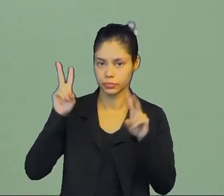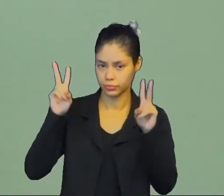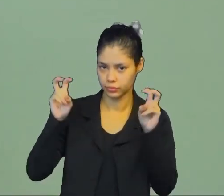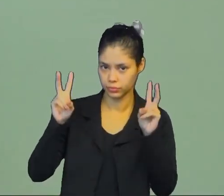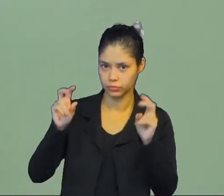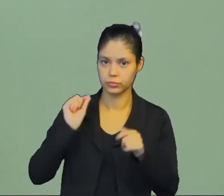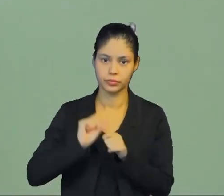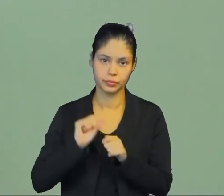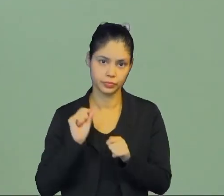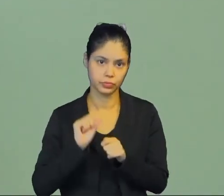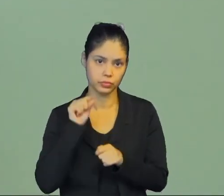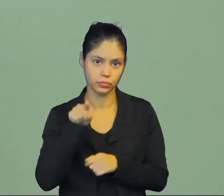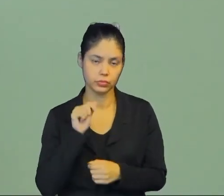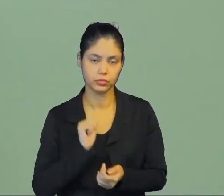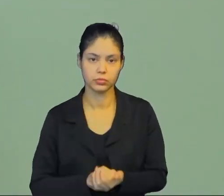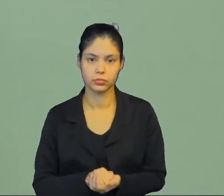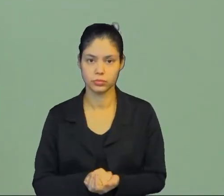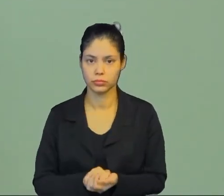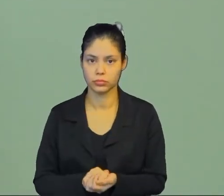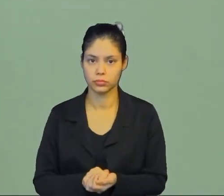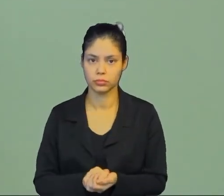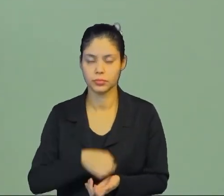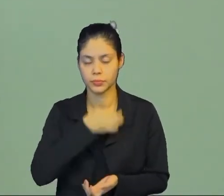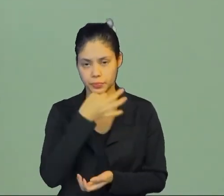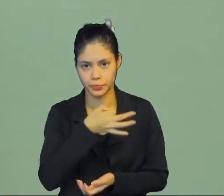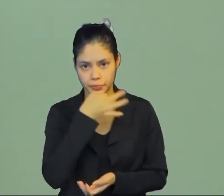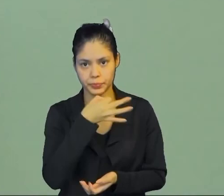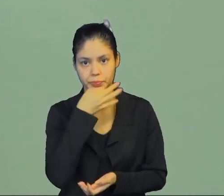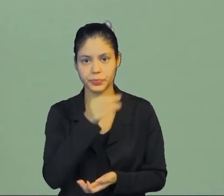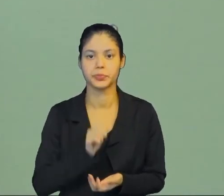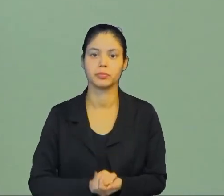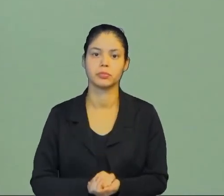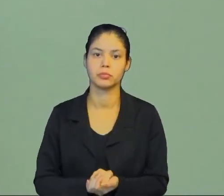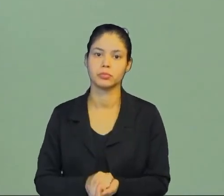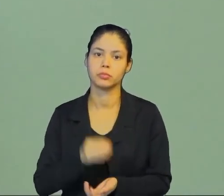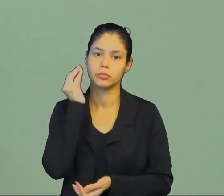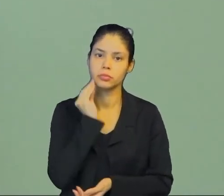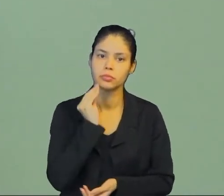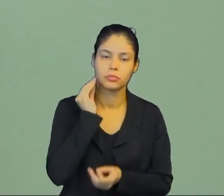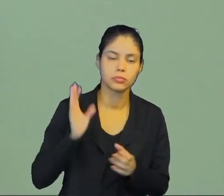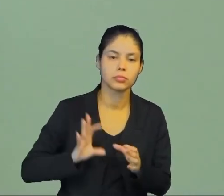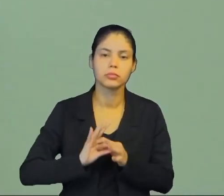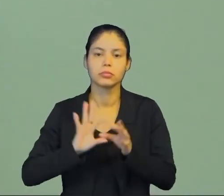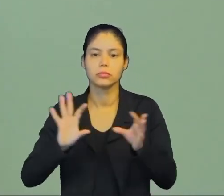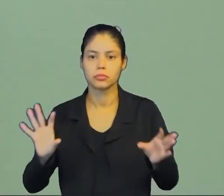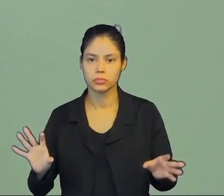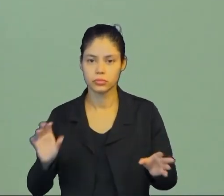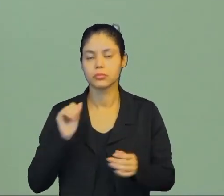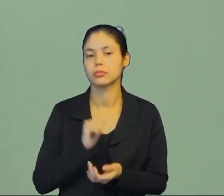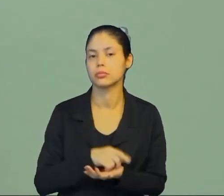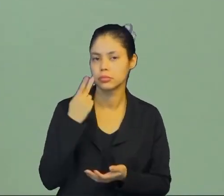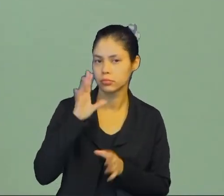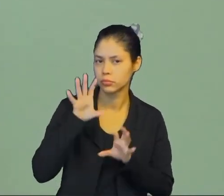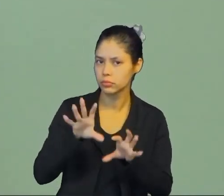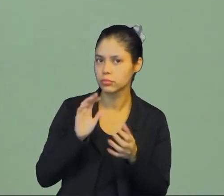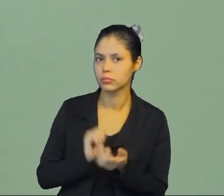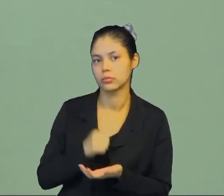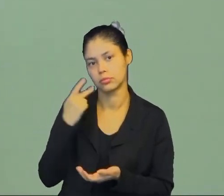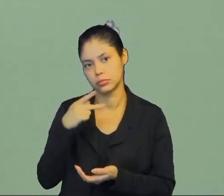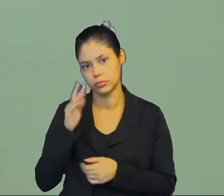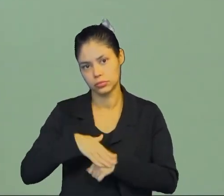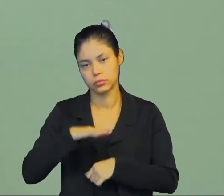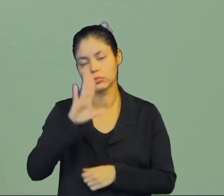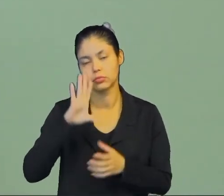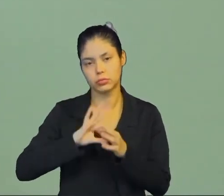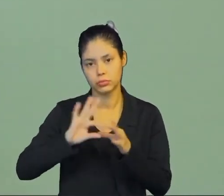tema e fazer aí a sua argumentação, né? Ele tem essa liberdade, vamos dizer assim, de falar com